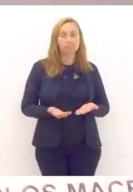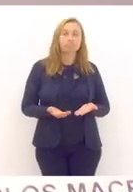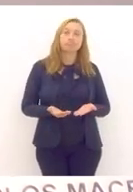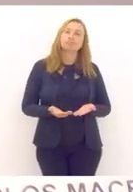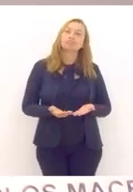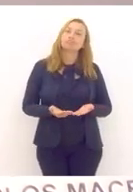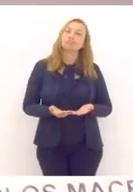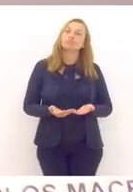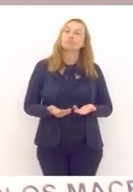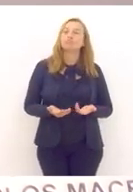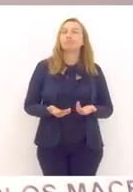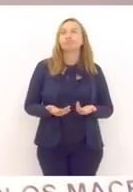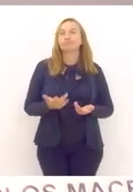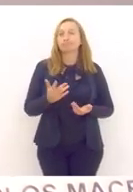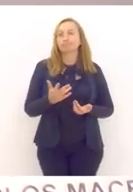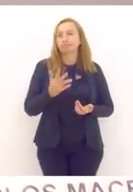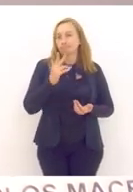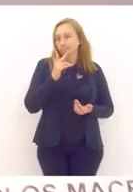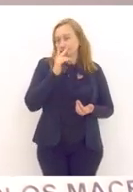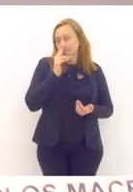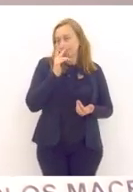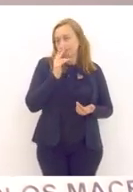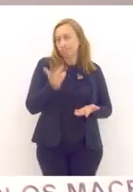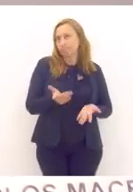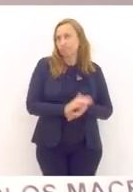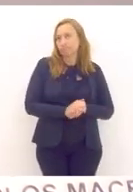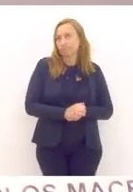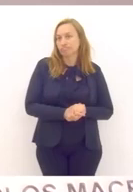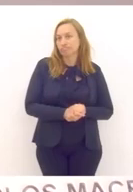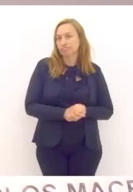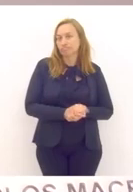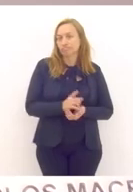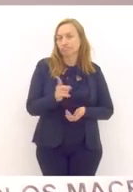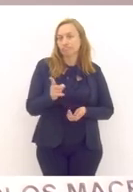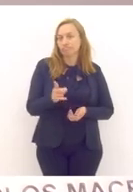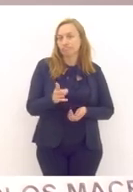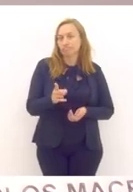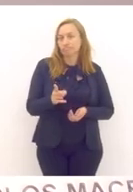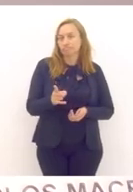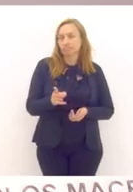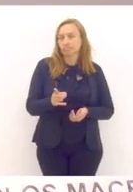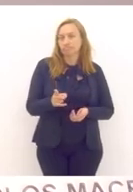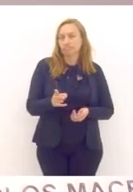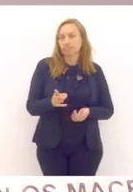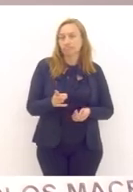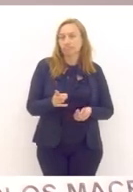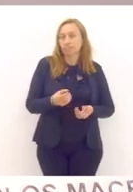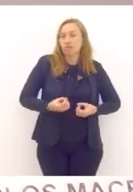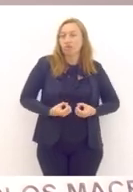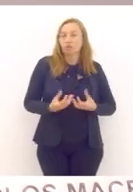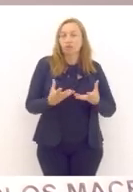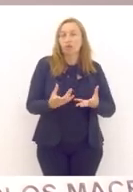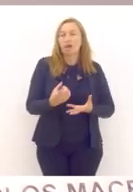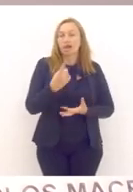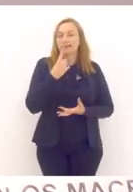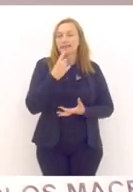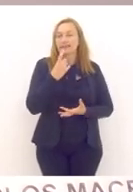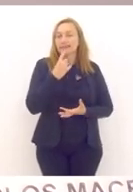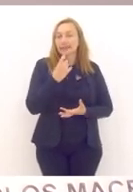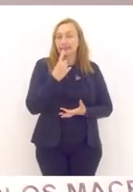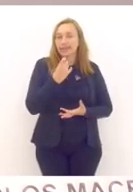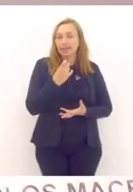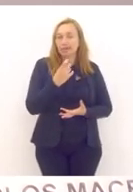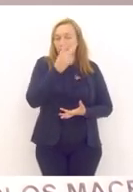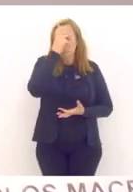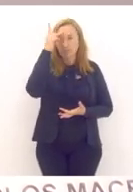proporções, seria como fazer uma transfusão numa pessoa com hemorragia, onde a hemorragia não